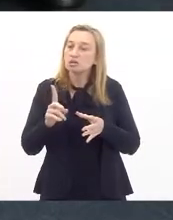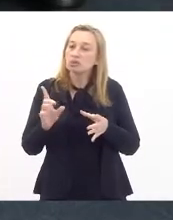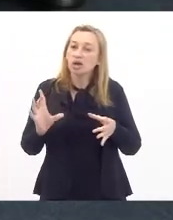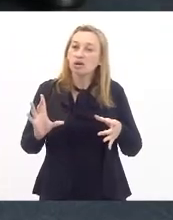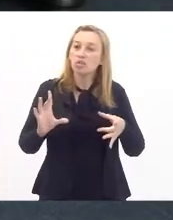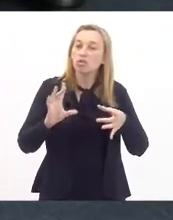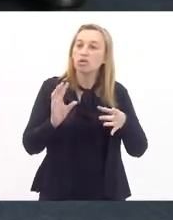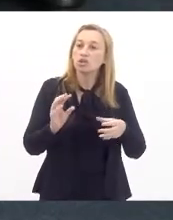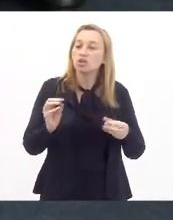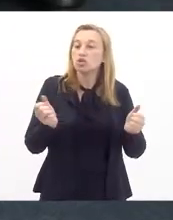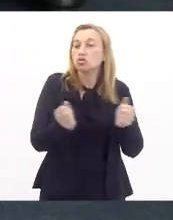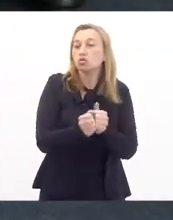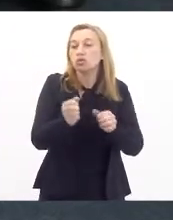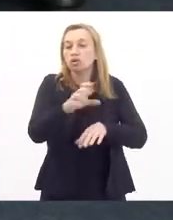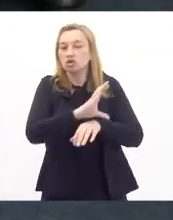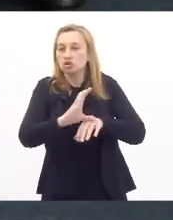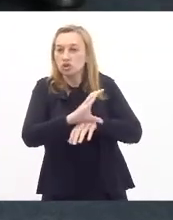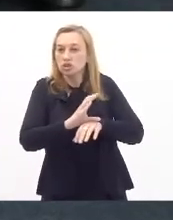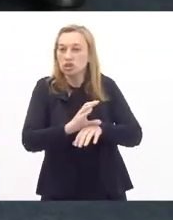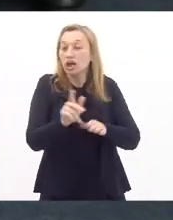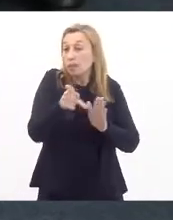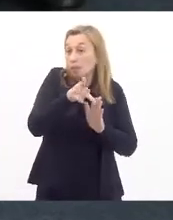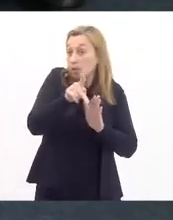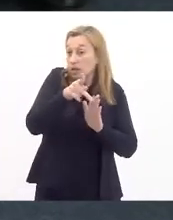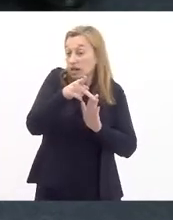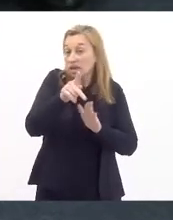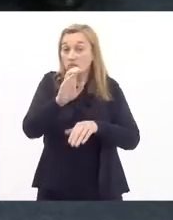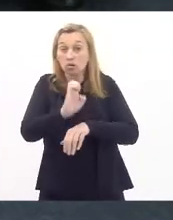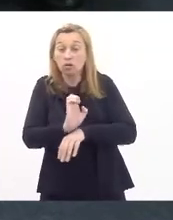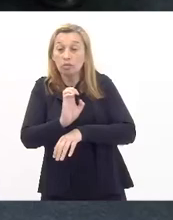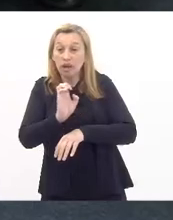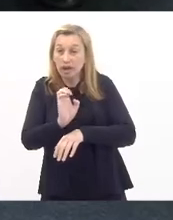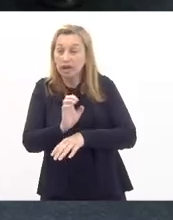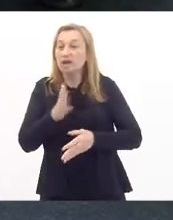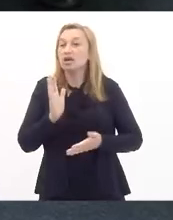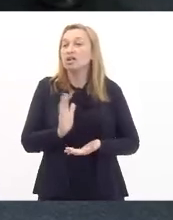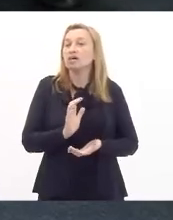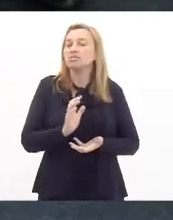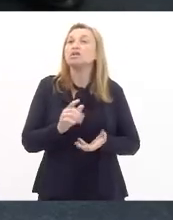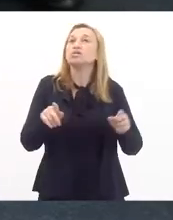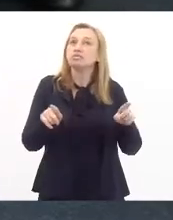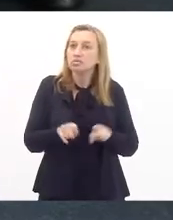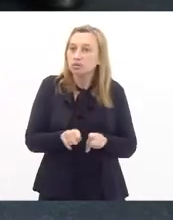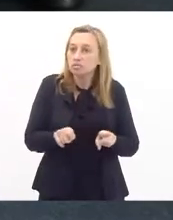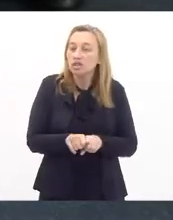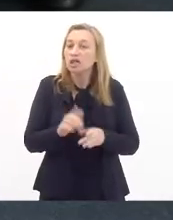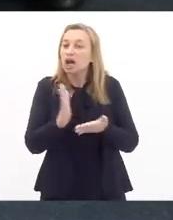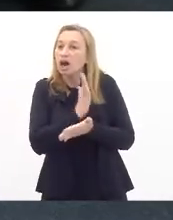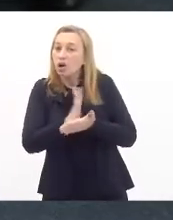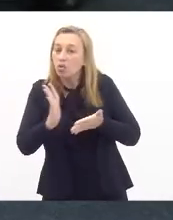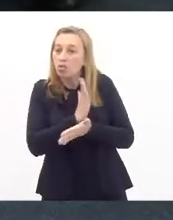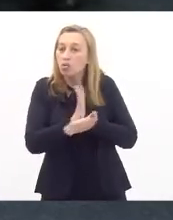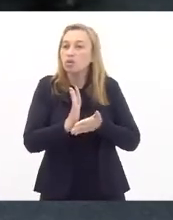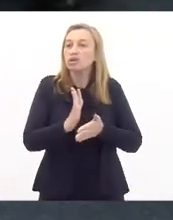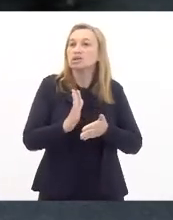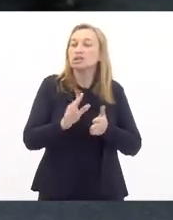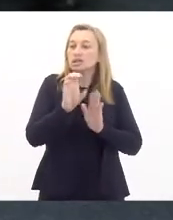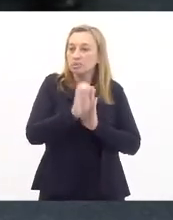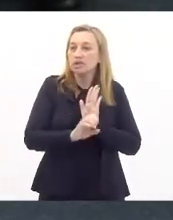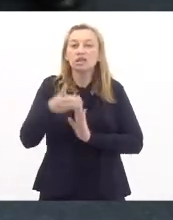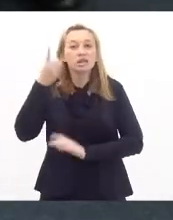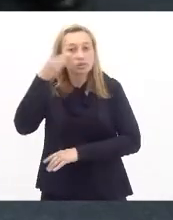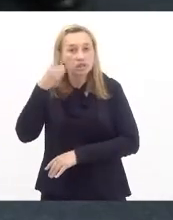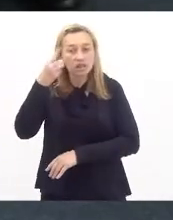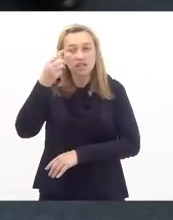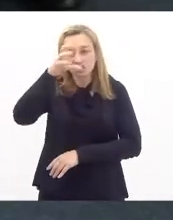a nossa Constituição as portarias do MEC e pude Justamente por isso algumas emendas de Deputados a